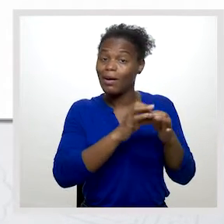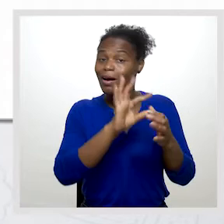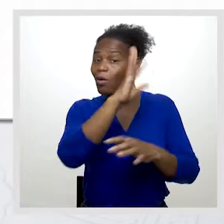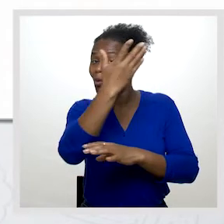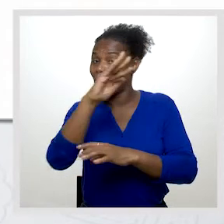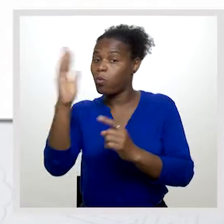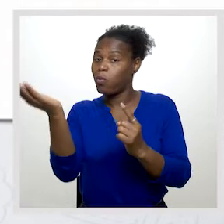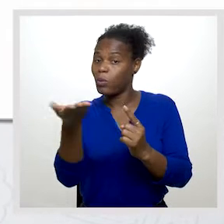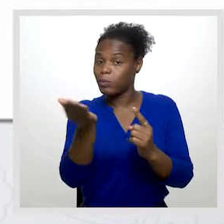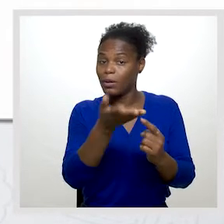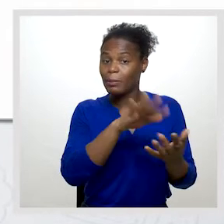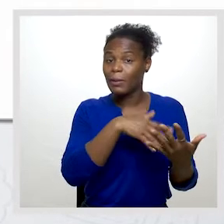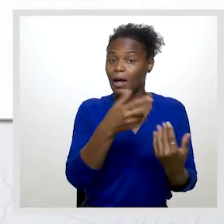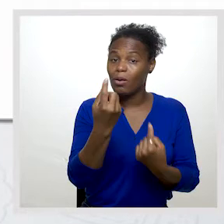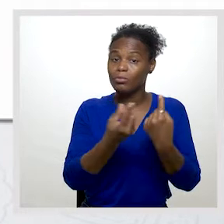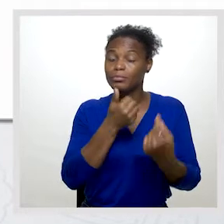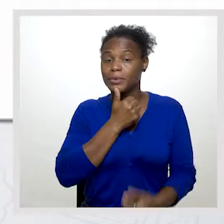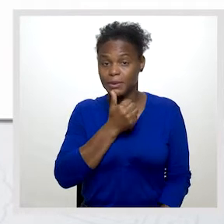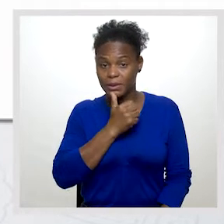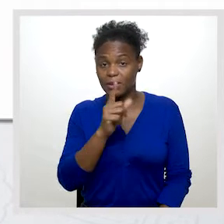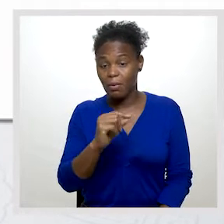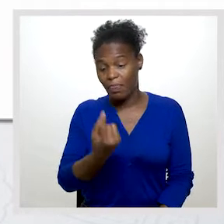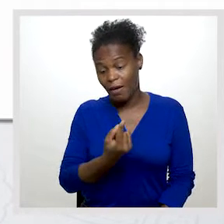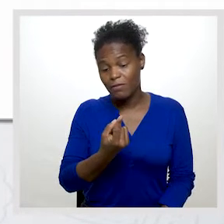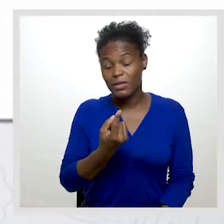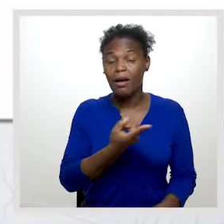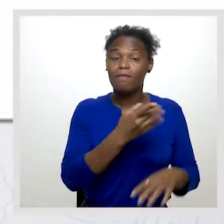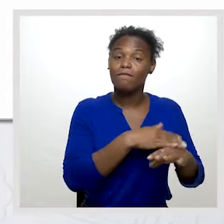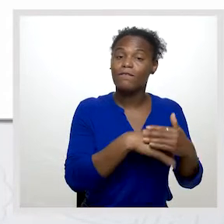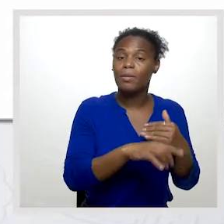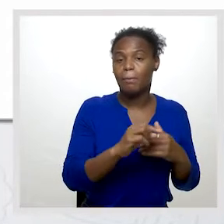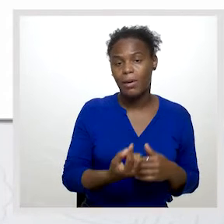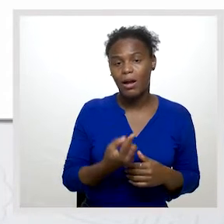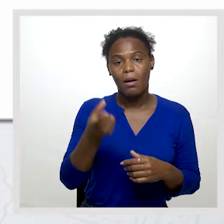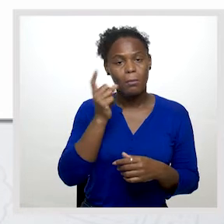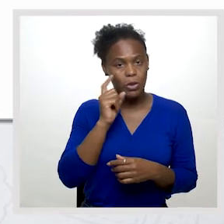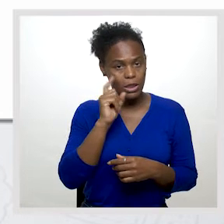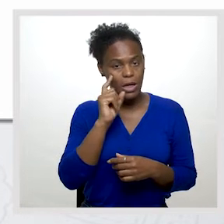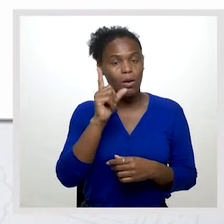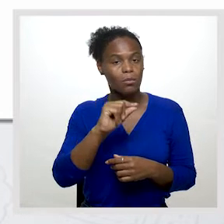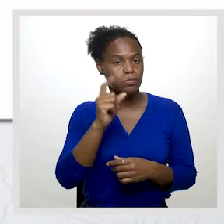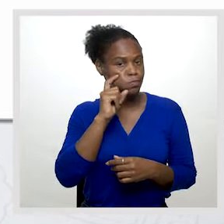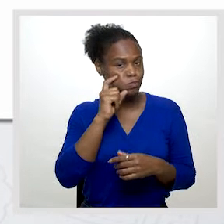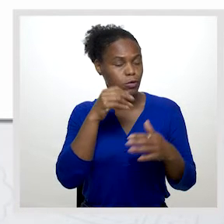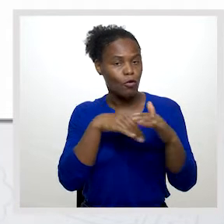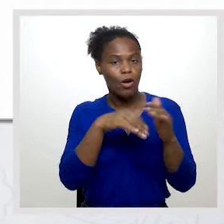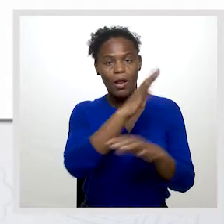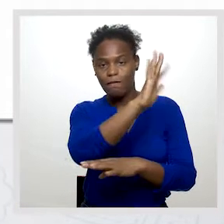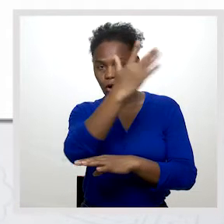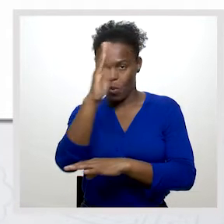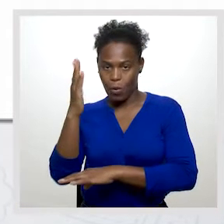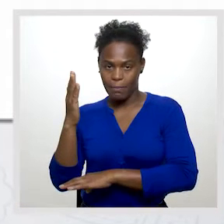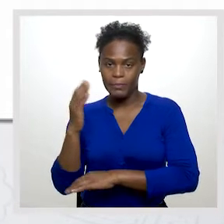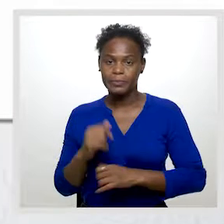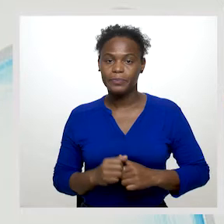desflorestação. Traçamos algumas medidas que devem ser tomadas para a proteção e conservação das